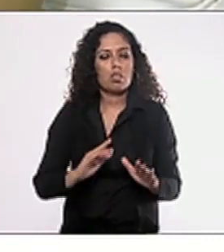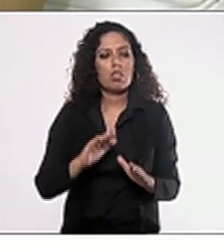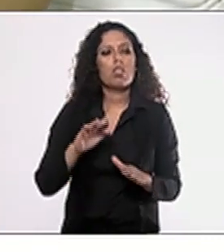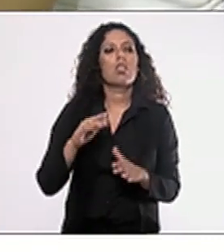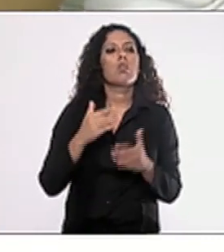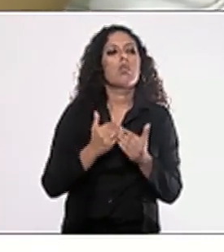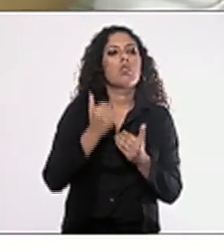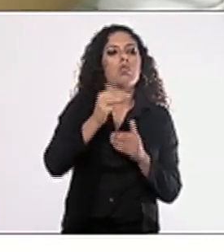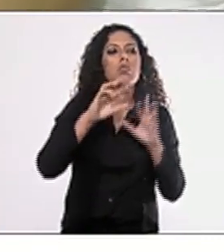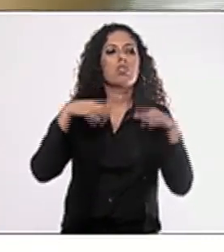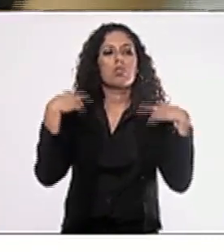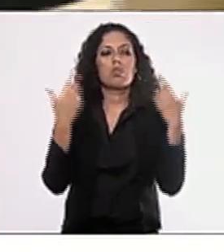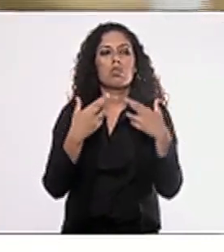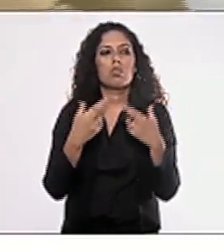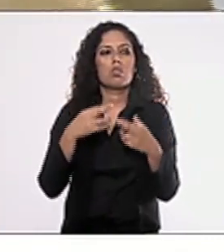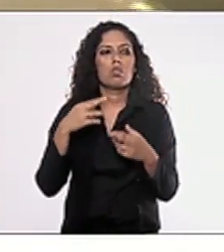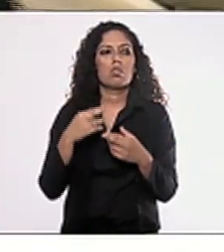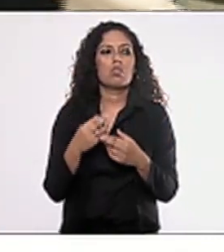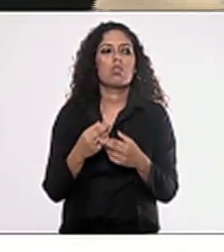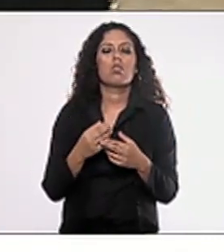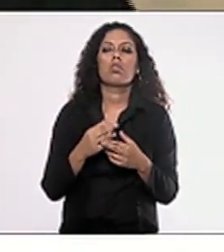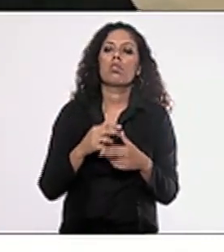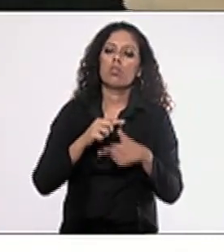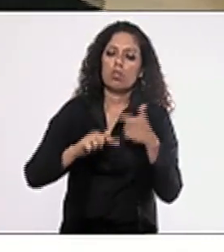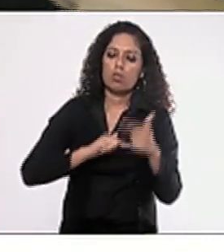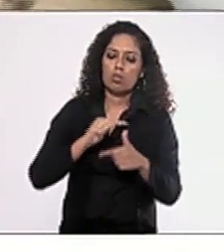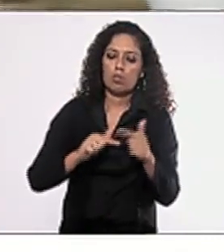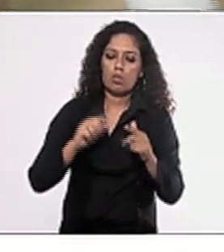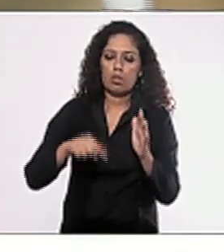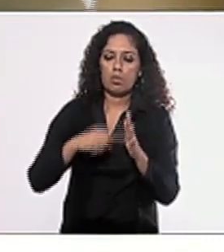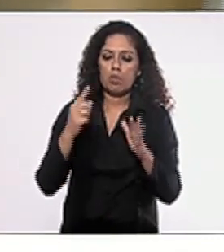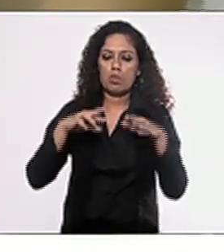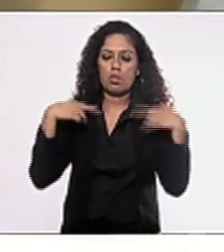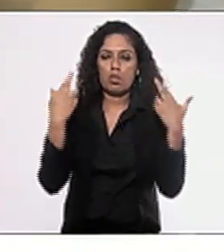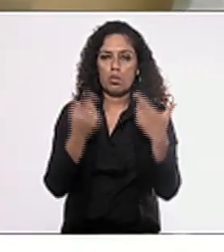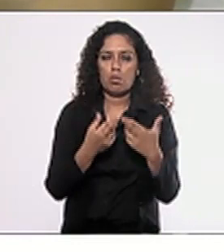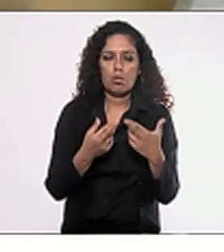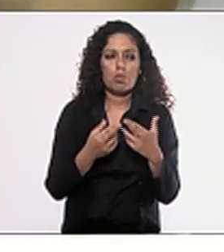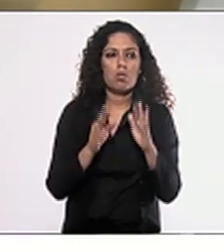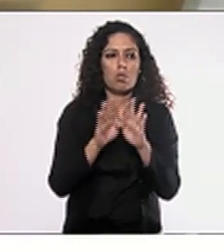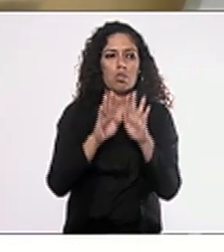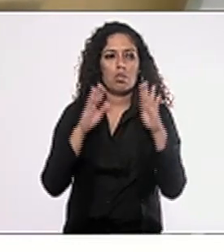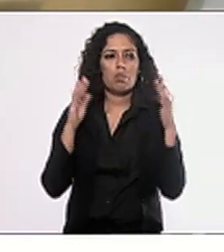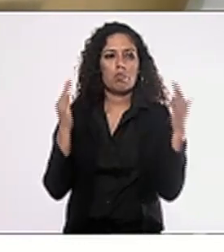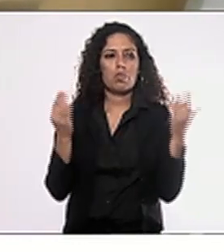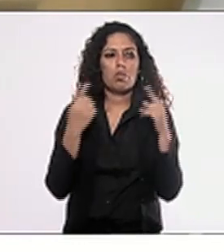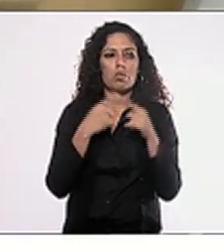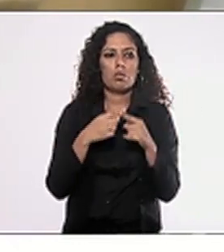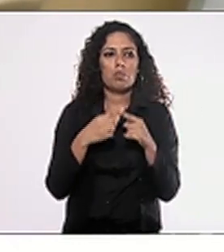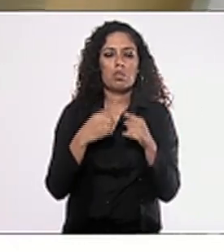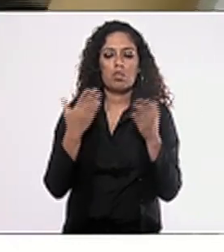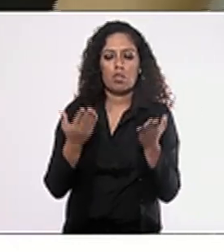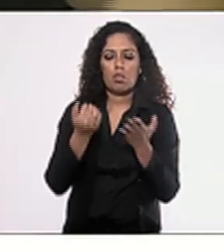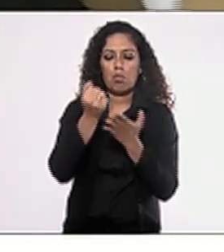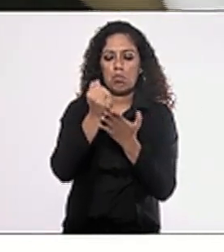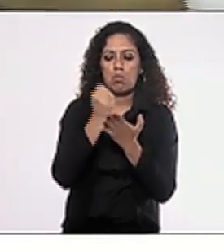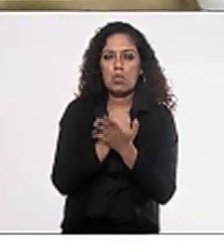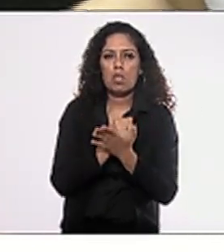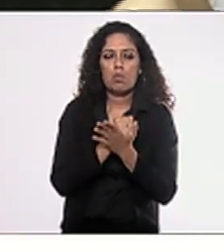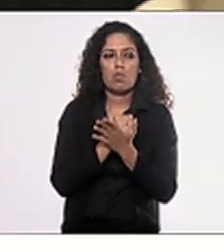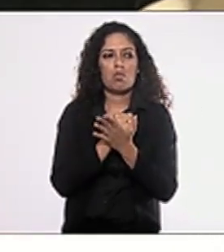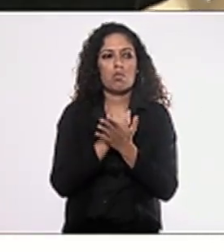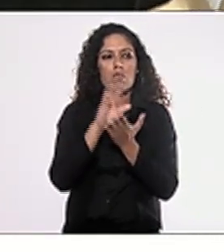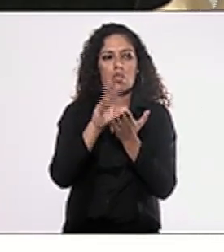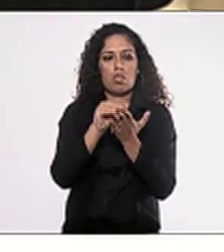Tiago Pampolha, dou por aberto os trabalhos da primeira audiência pública com o objetivo de aprovar a